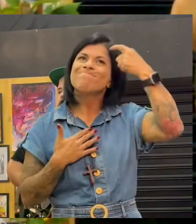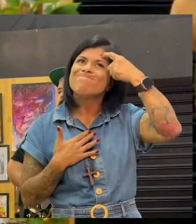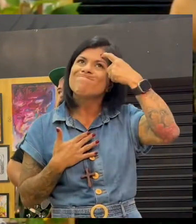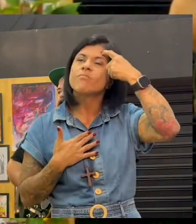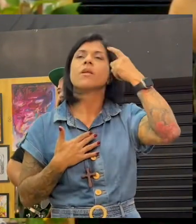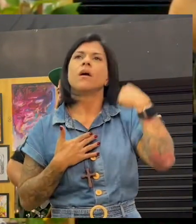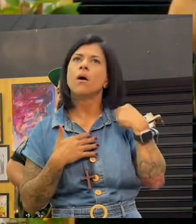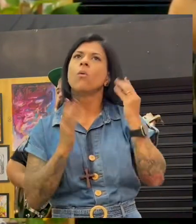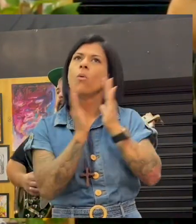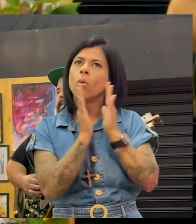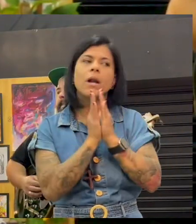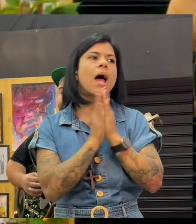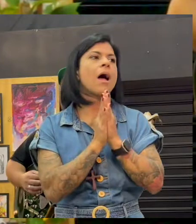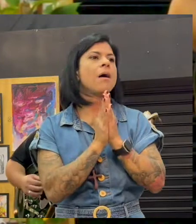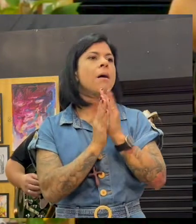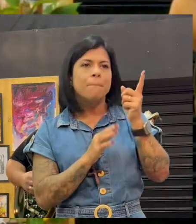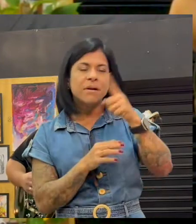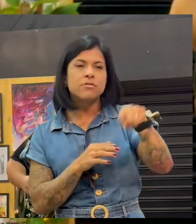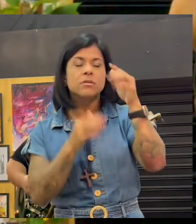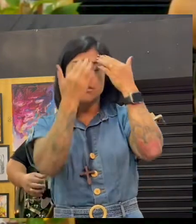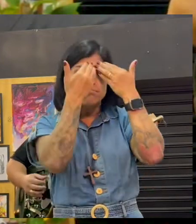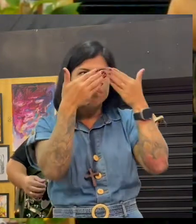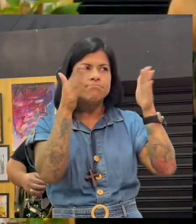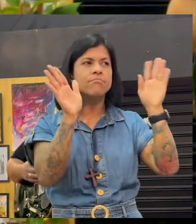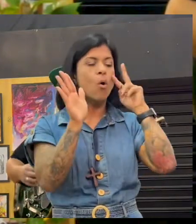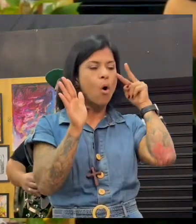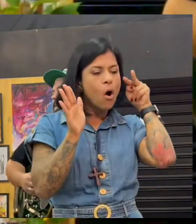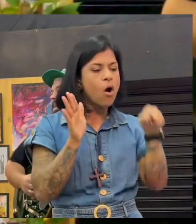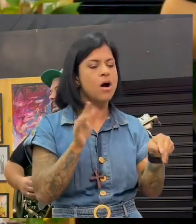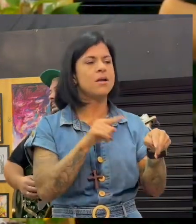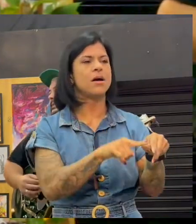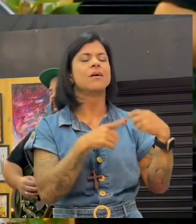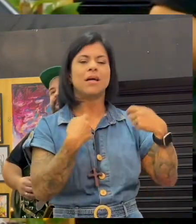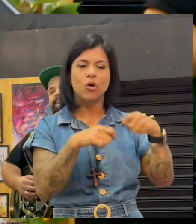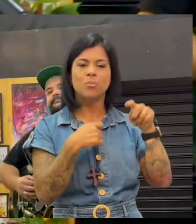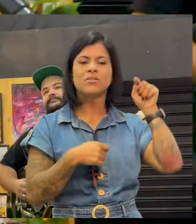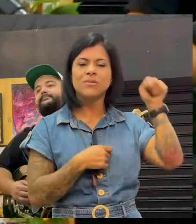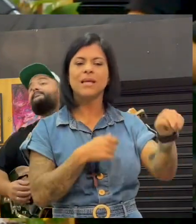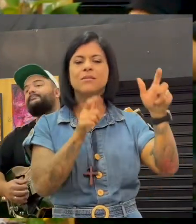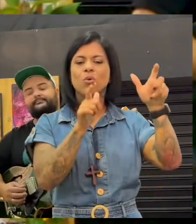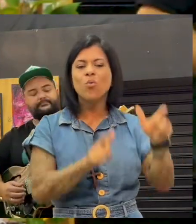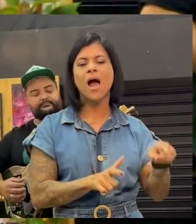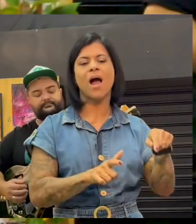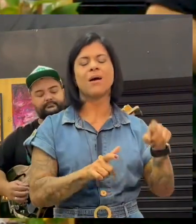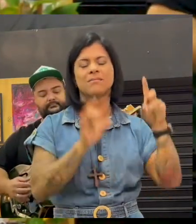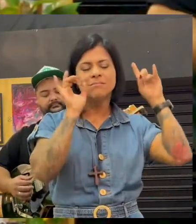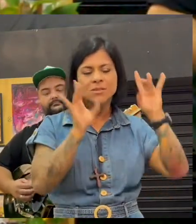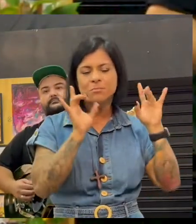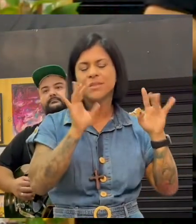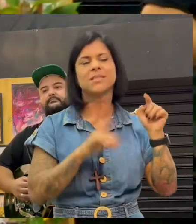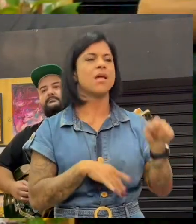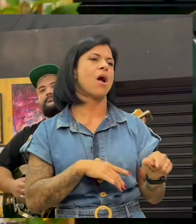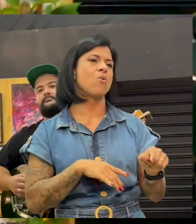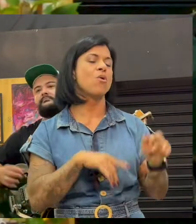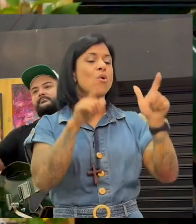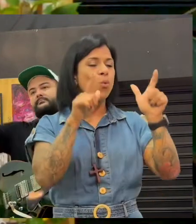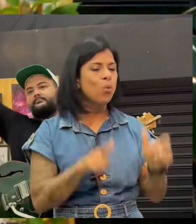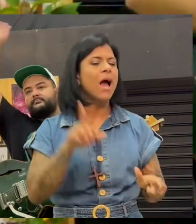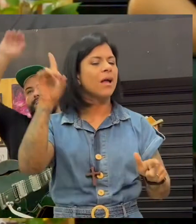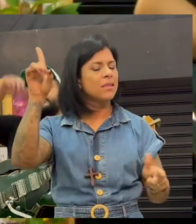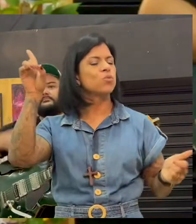Que a partir daqui você comece a ver o próprio trabalho como o lugar onde Deus também